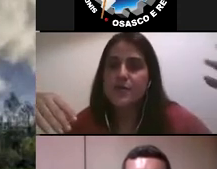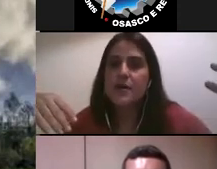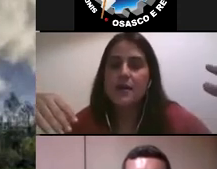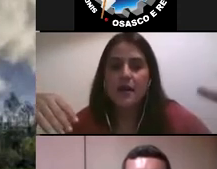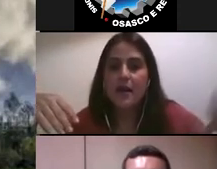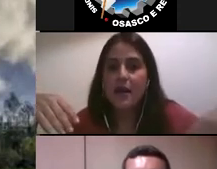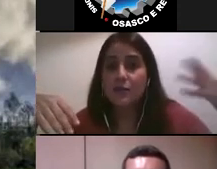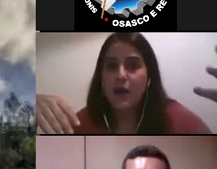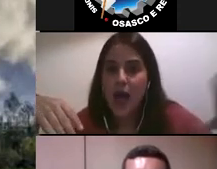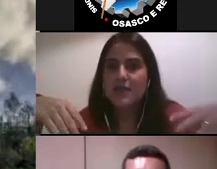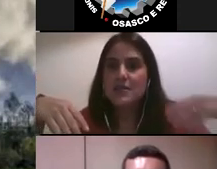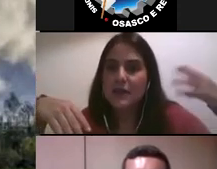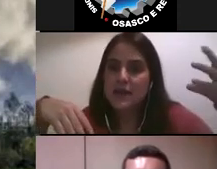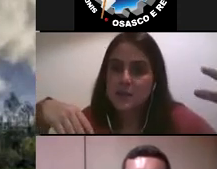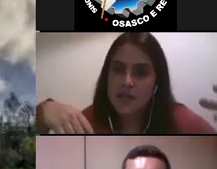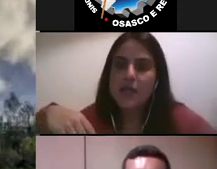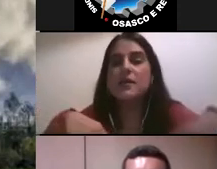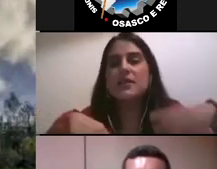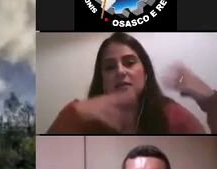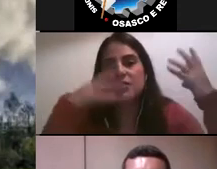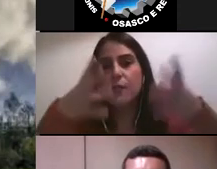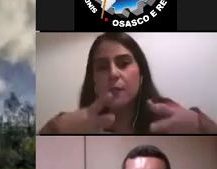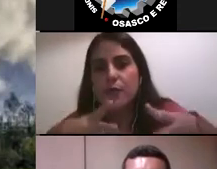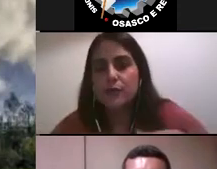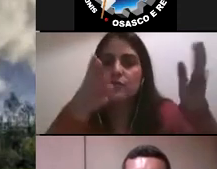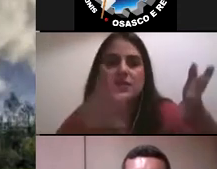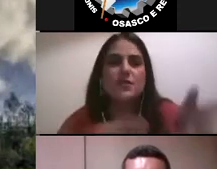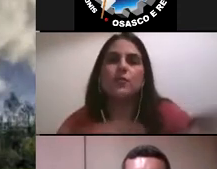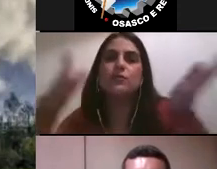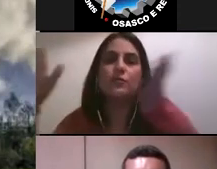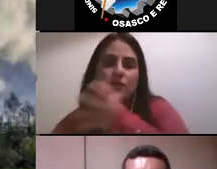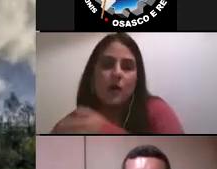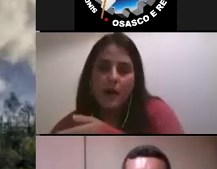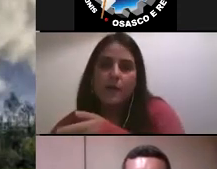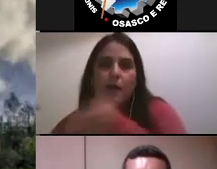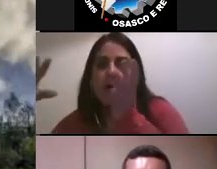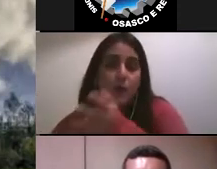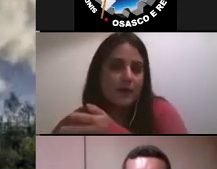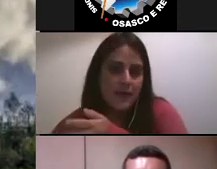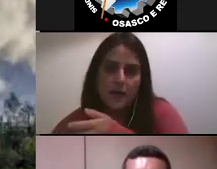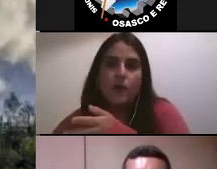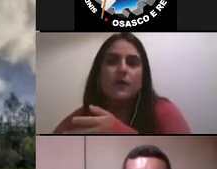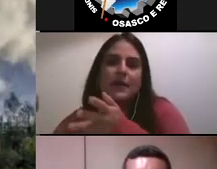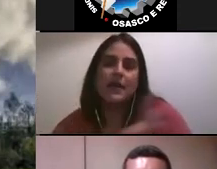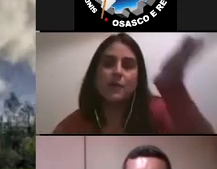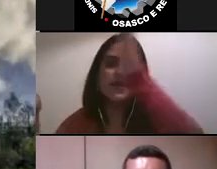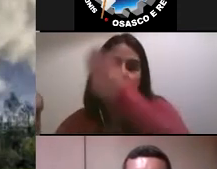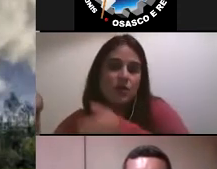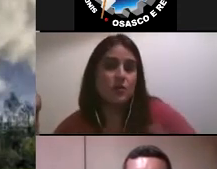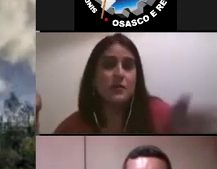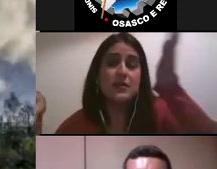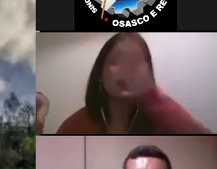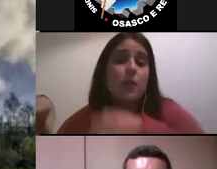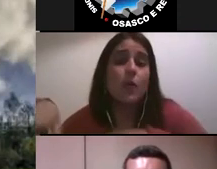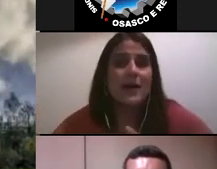recursos naturais e matérias-primas e transformam em produtos, e esses produtos vão para um aterro, né? O processo